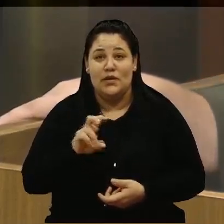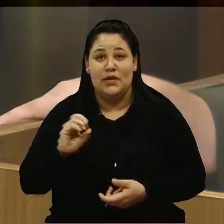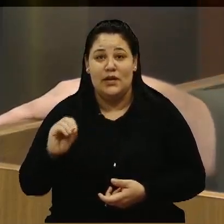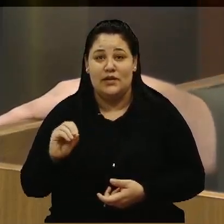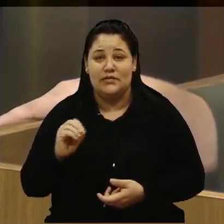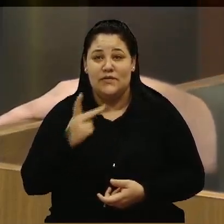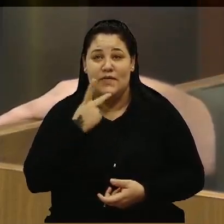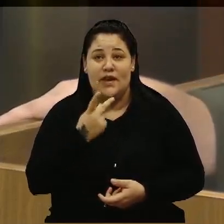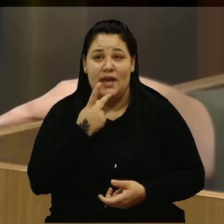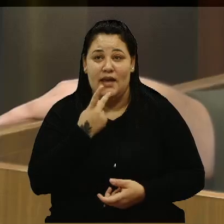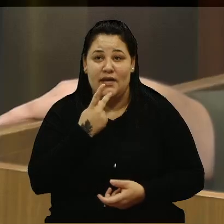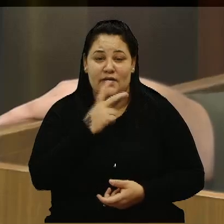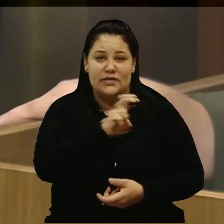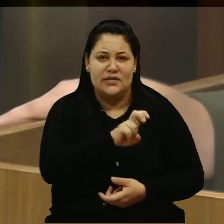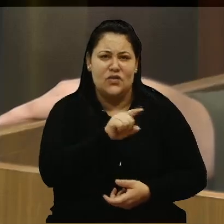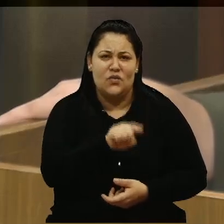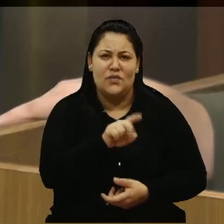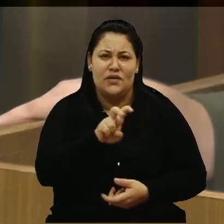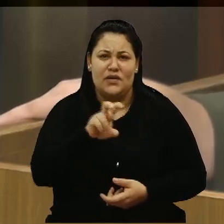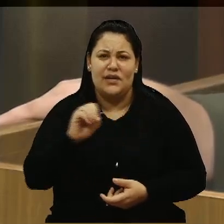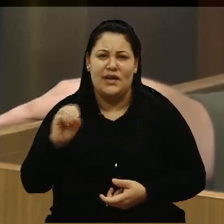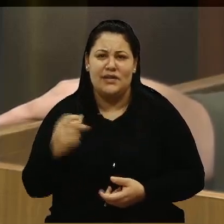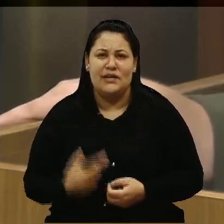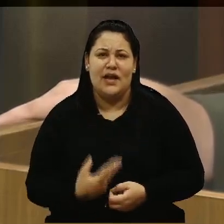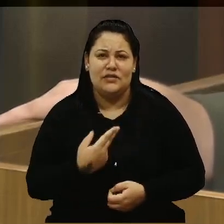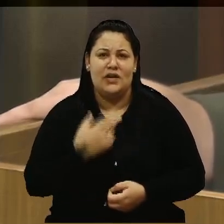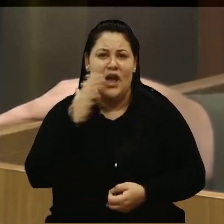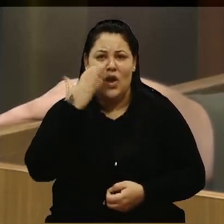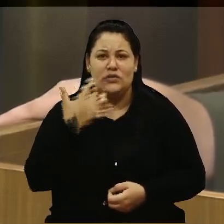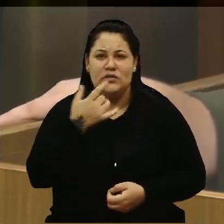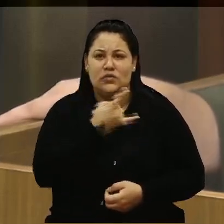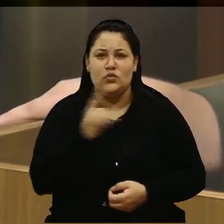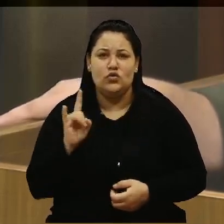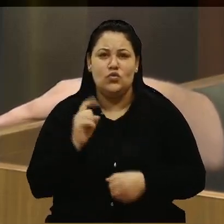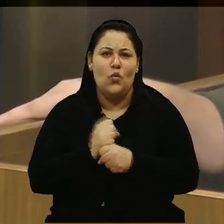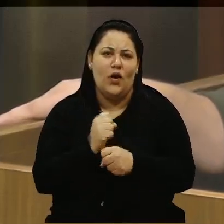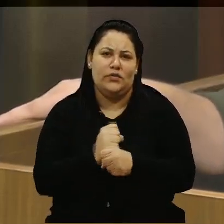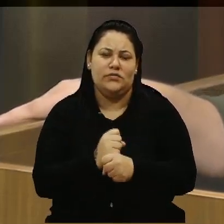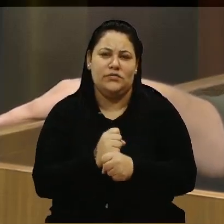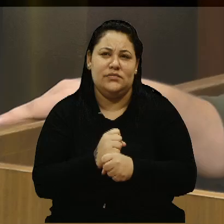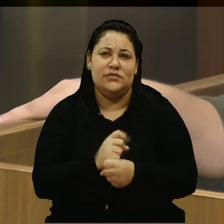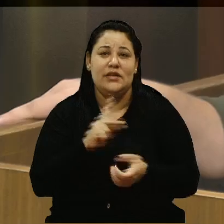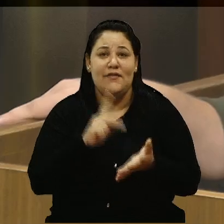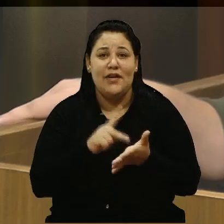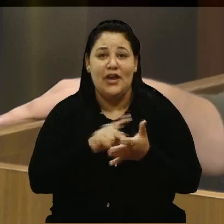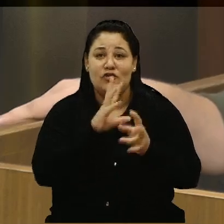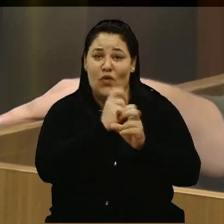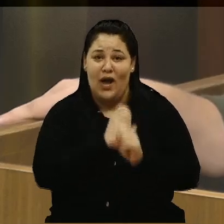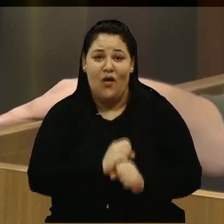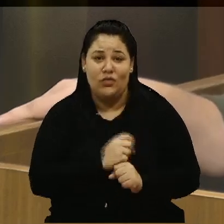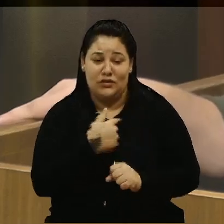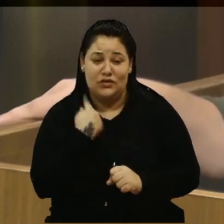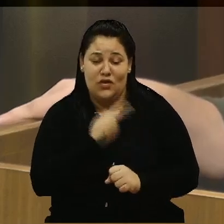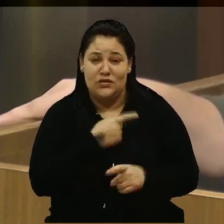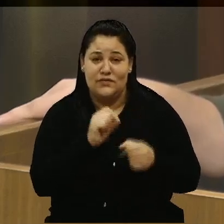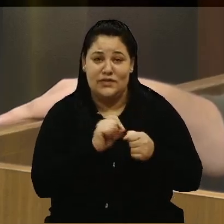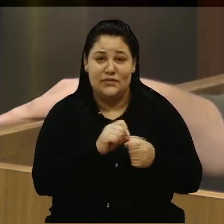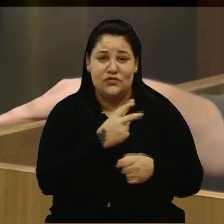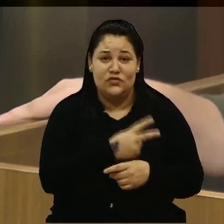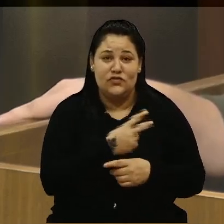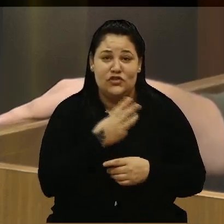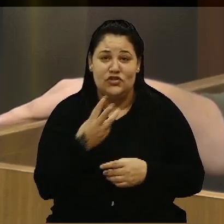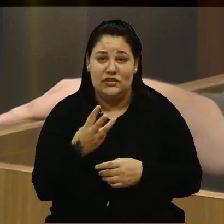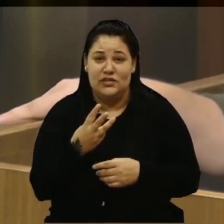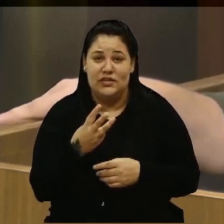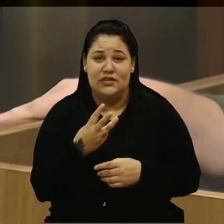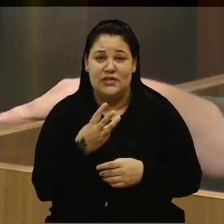boca para dizer que 5.500 castrações aconteceram no último ano. Sendo que o cálculo que a gente fez de 23 e